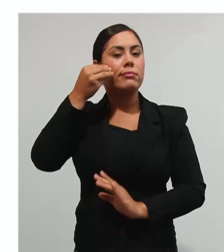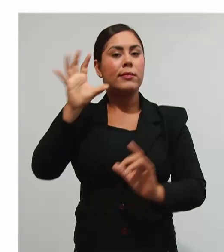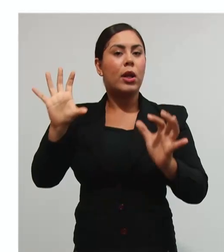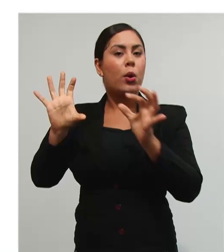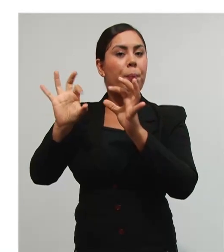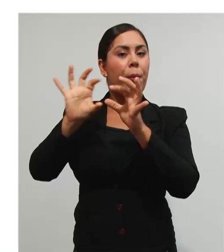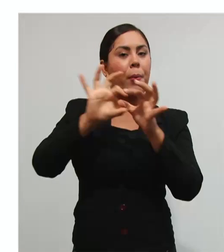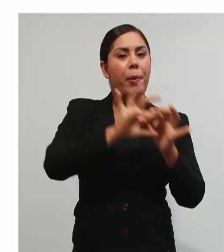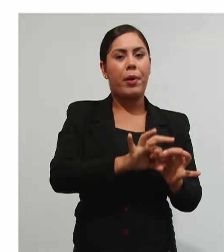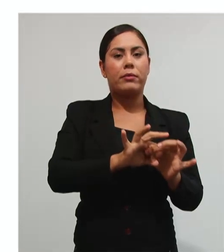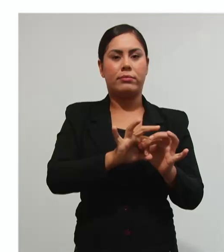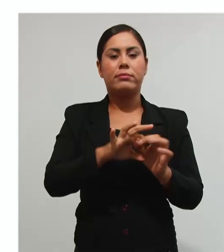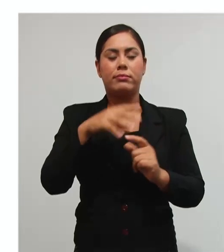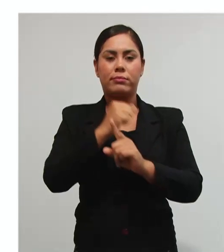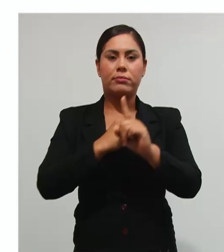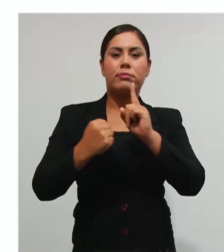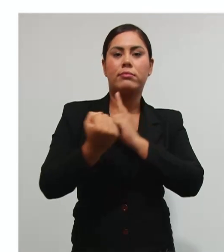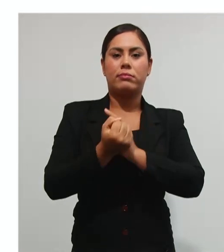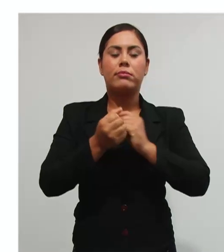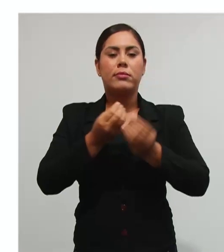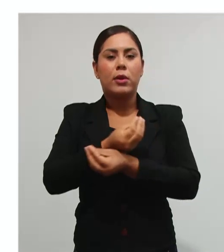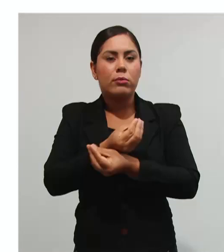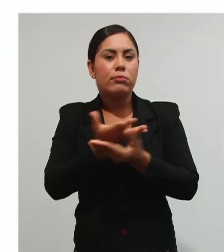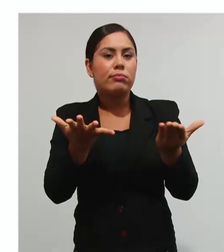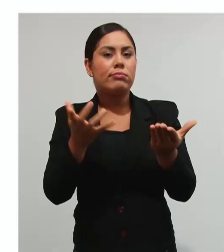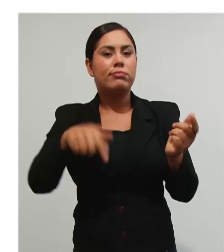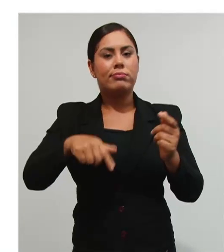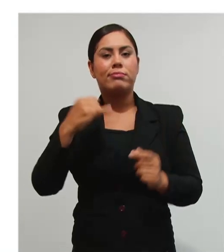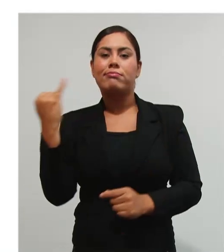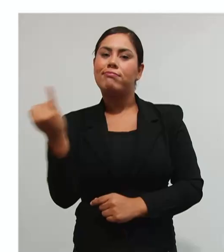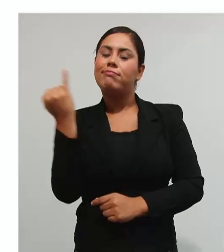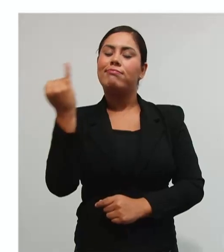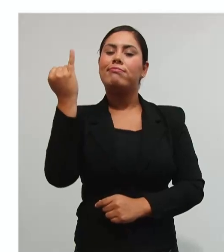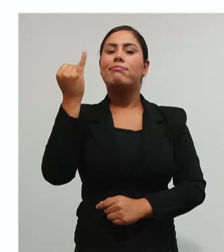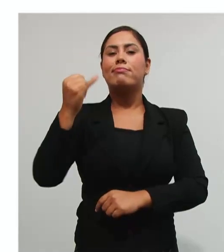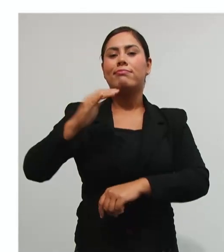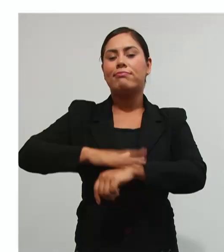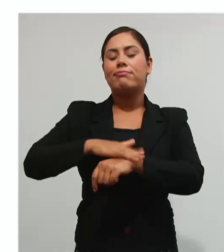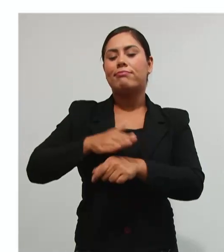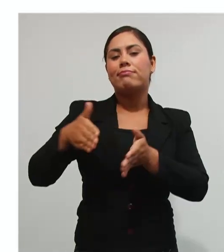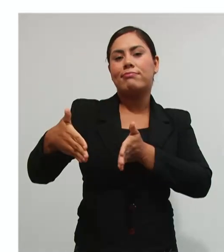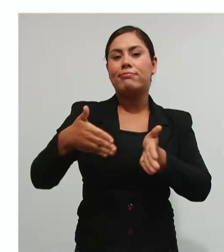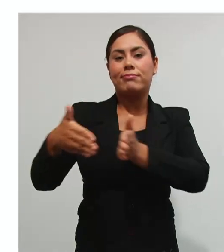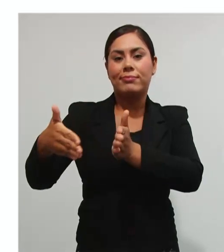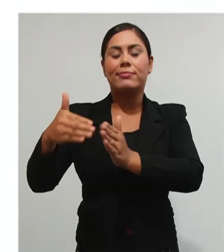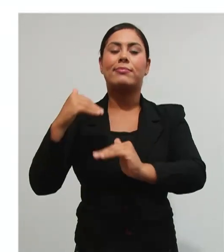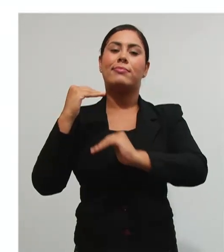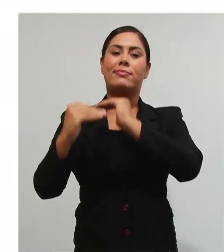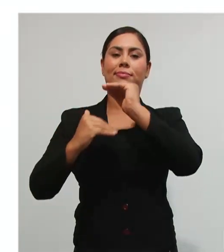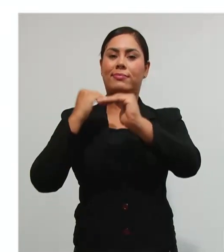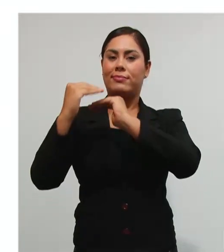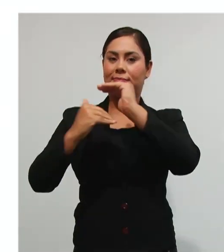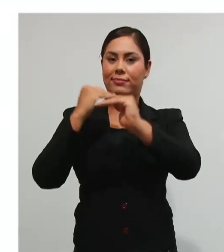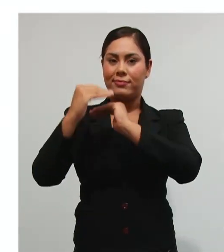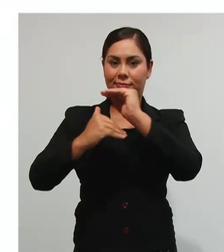contextos sociais fornecem um importante mecanismo para o desenvolvimento